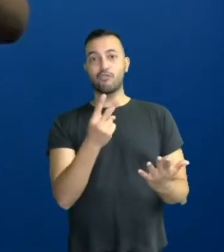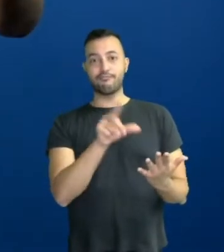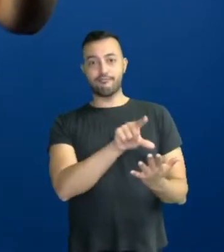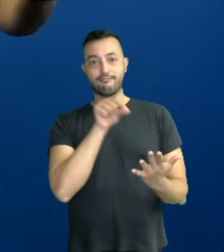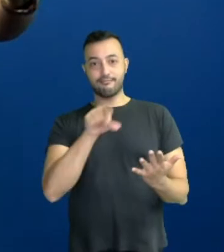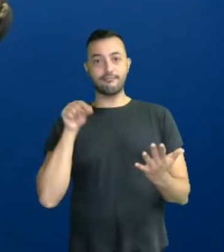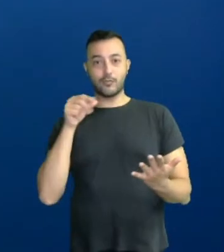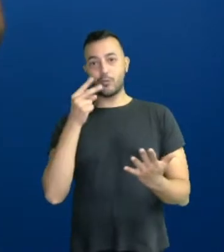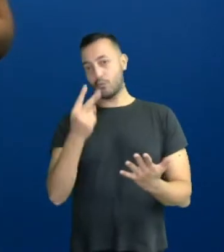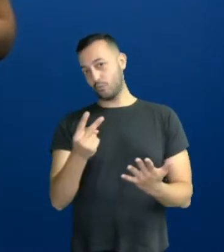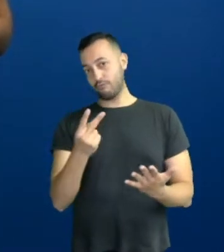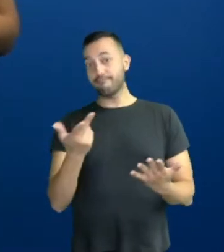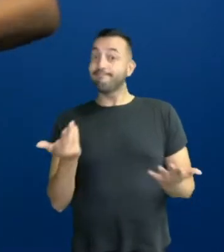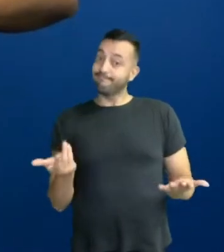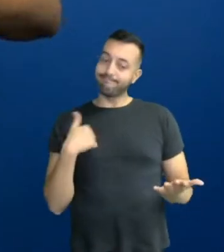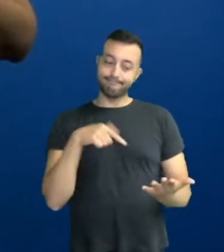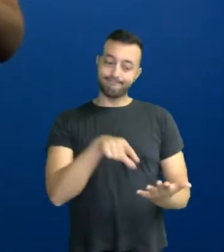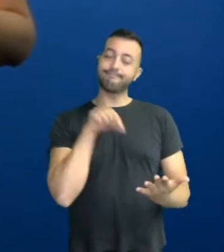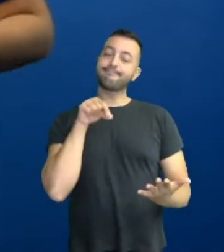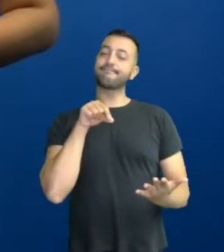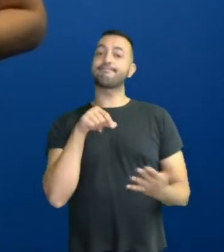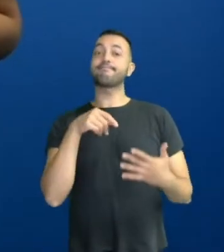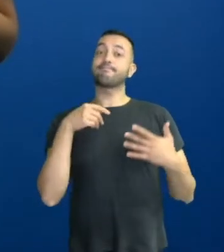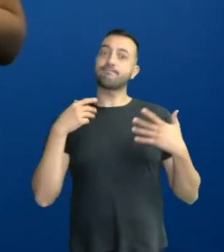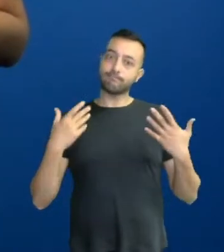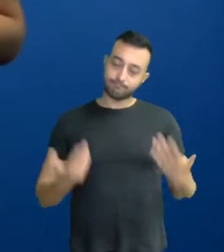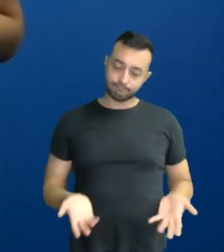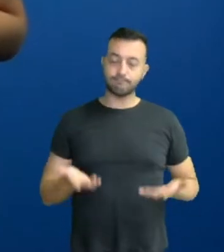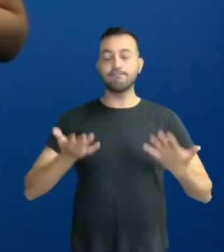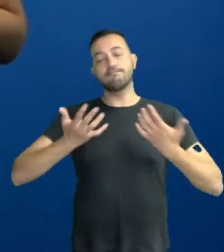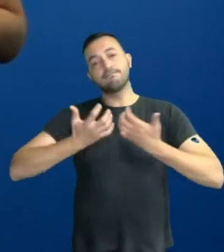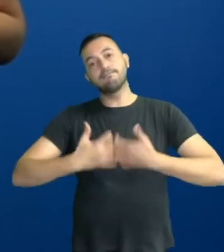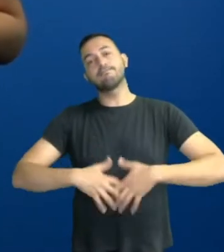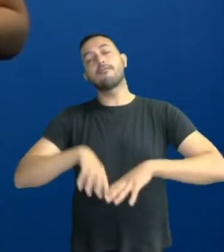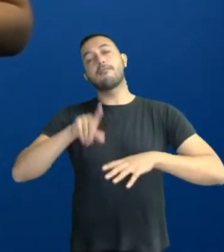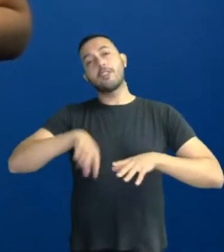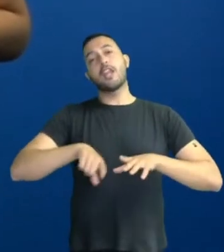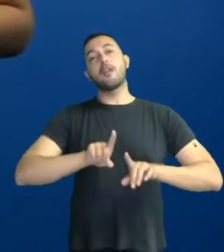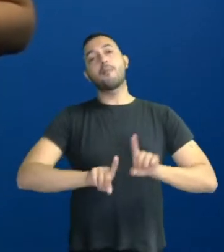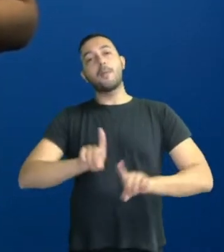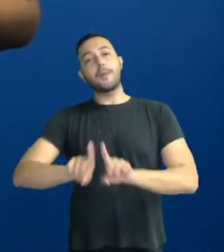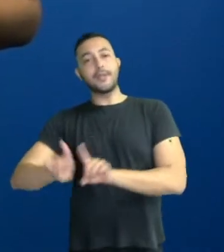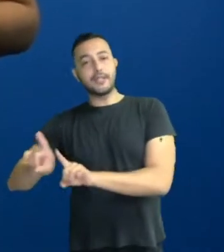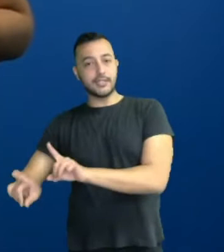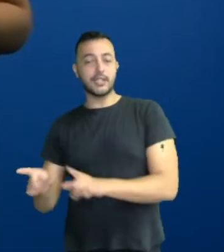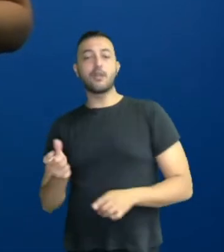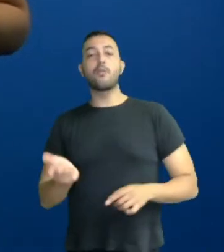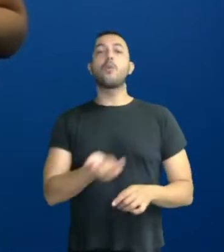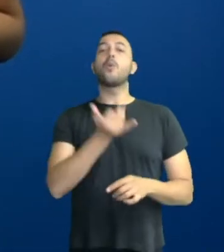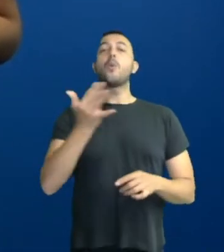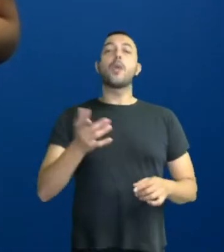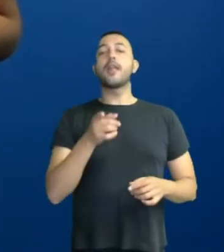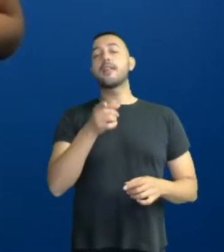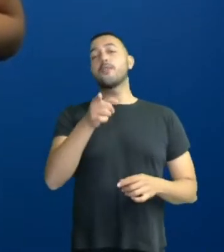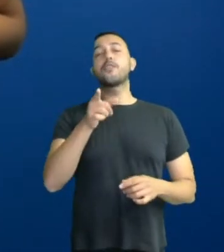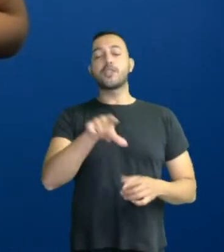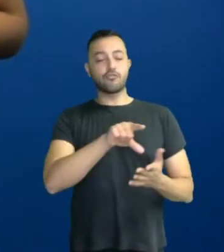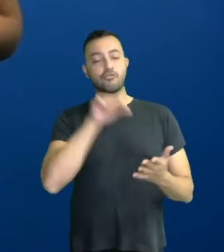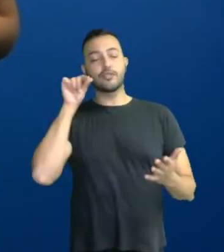vai fazer uma escolha, não é isso? Então, automaticamente, você já está usando a probabilidade. Quantas opções você vai